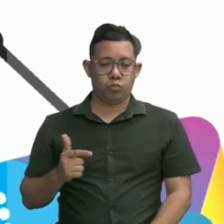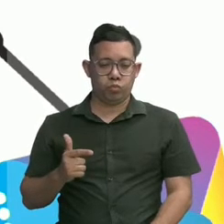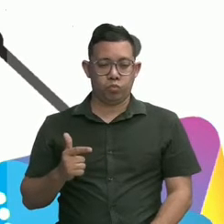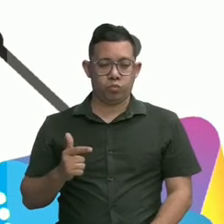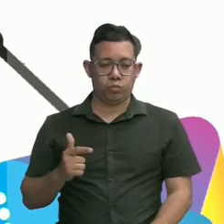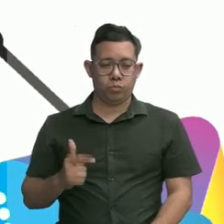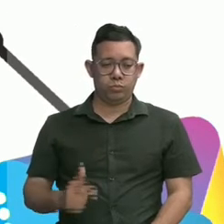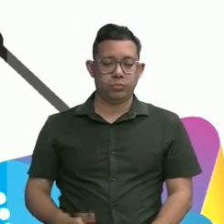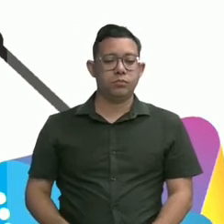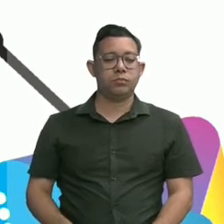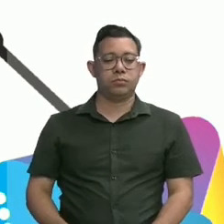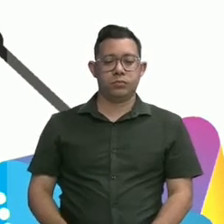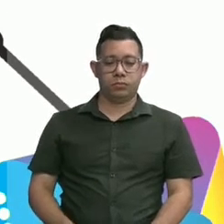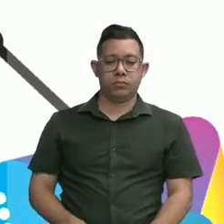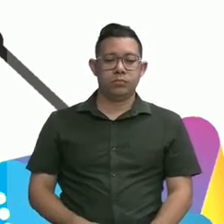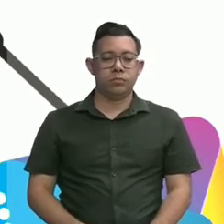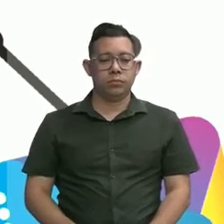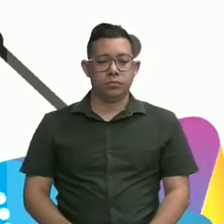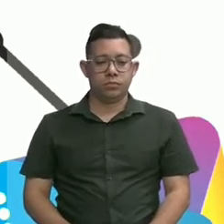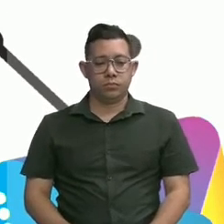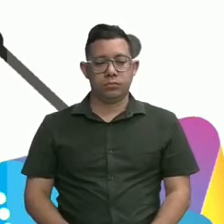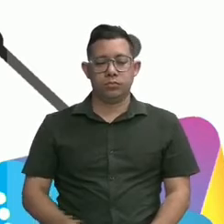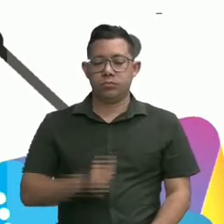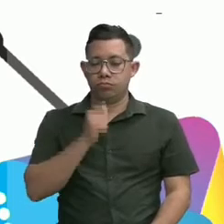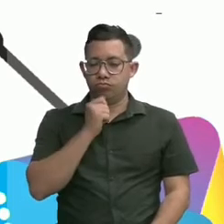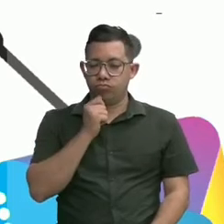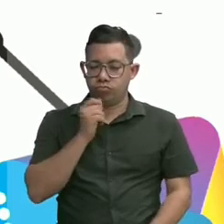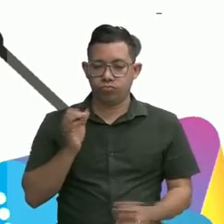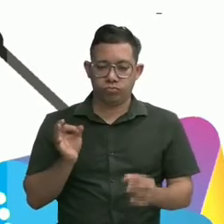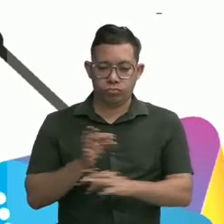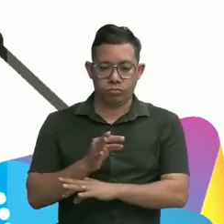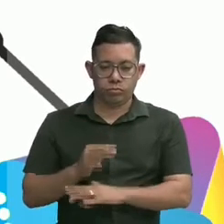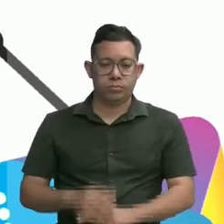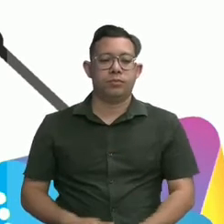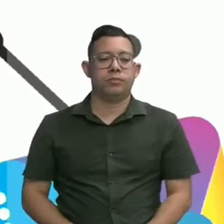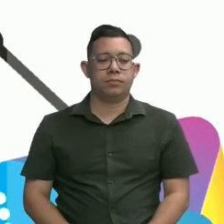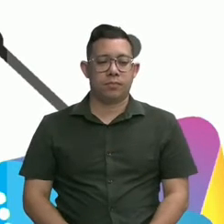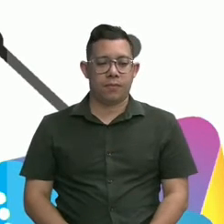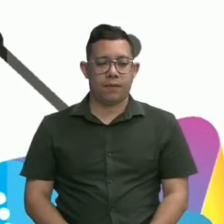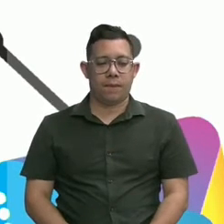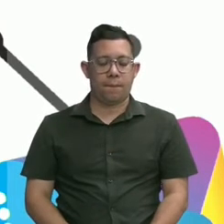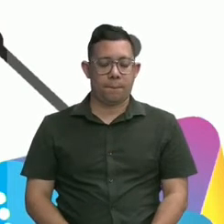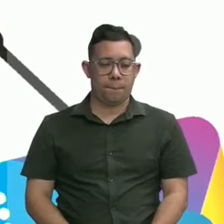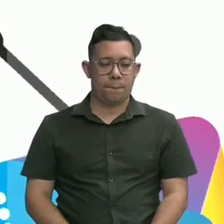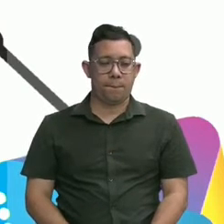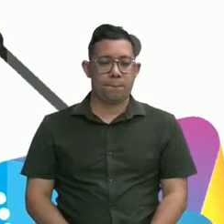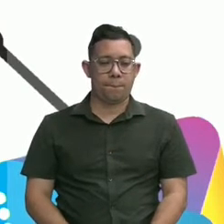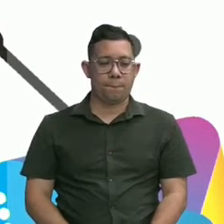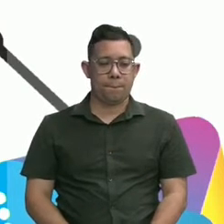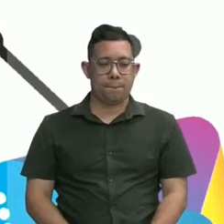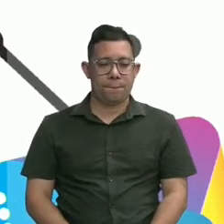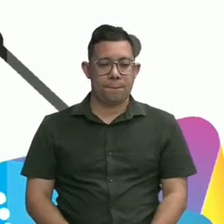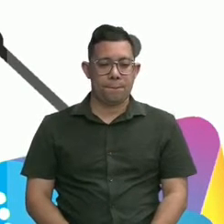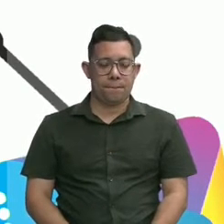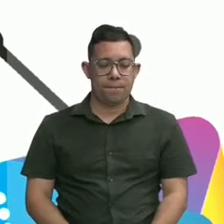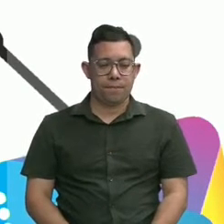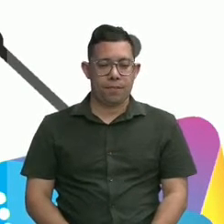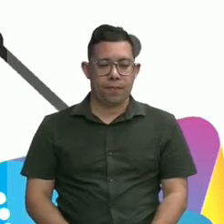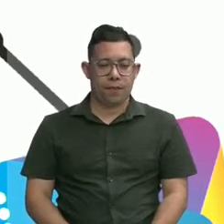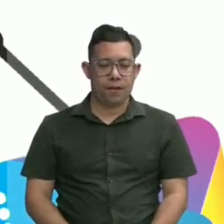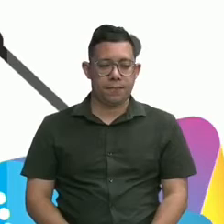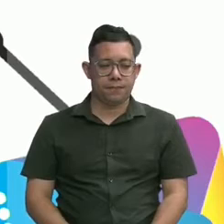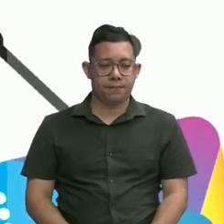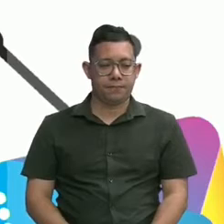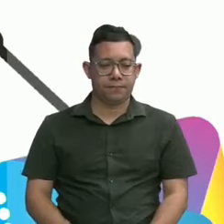então tá faltando o bebê Então ela é incompleta tá olha lá em completa Tá certo